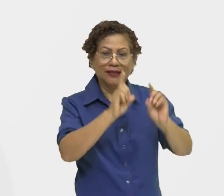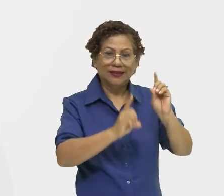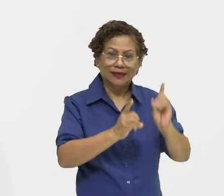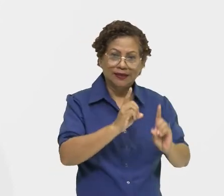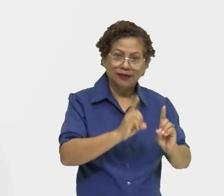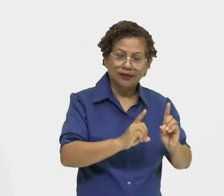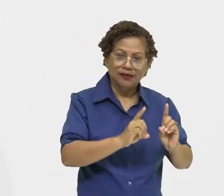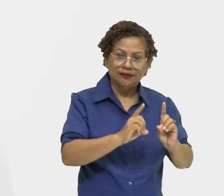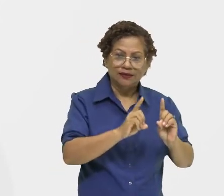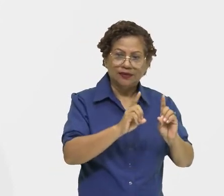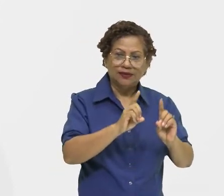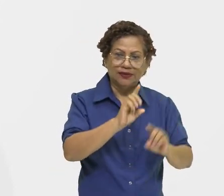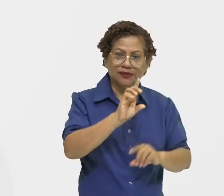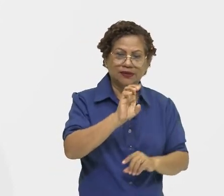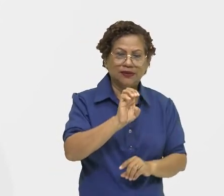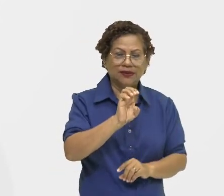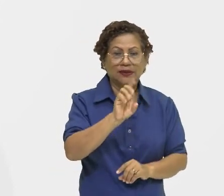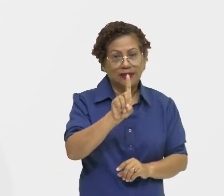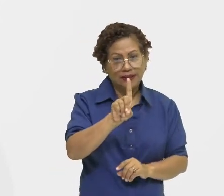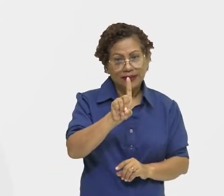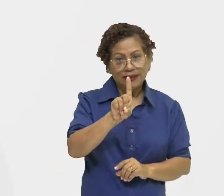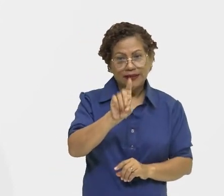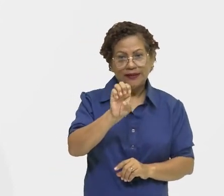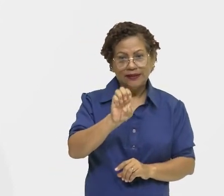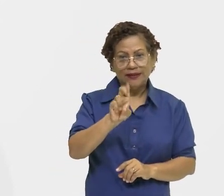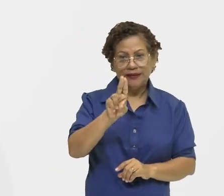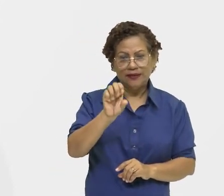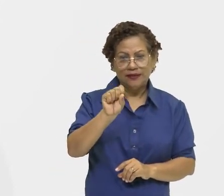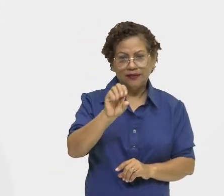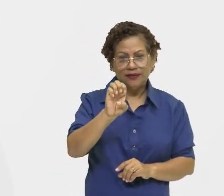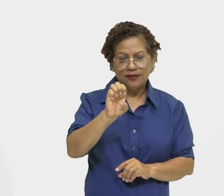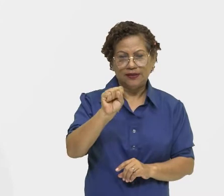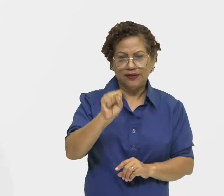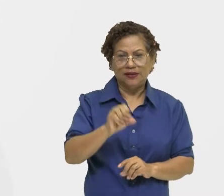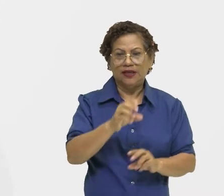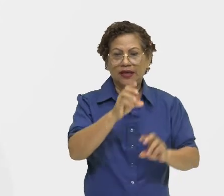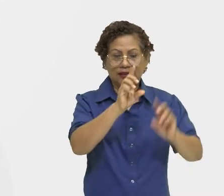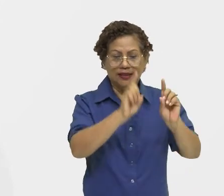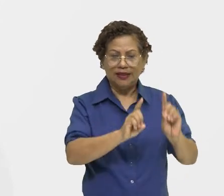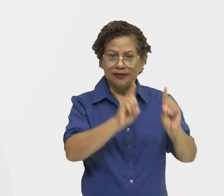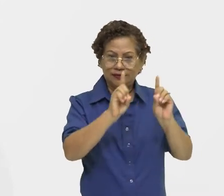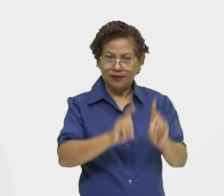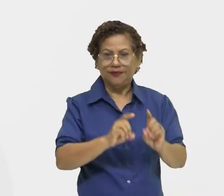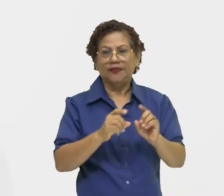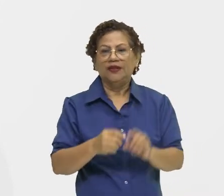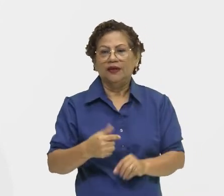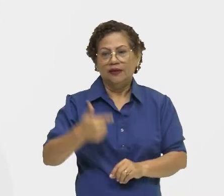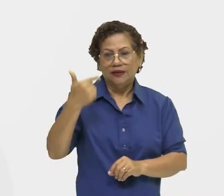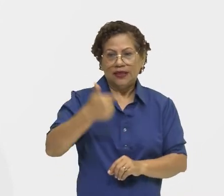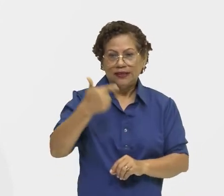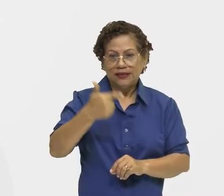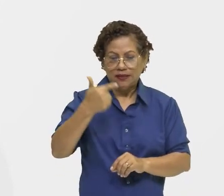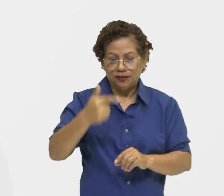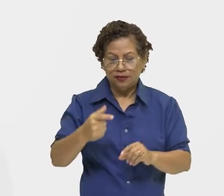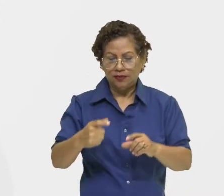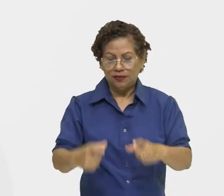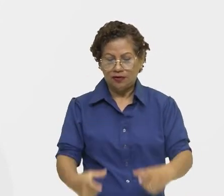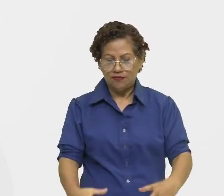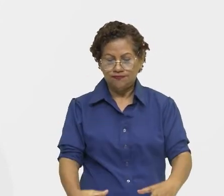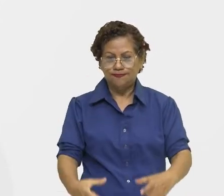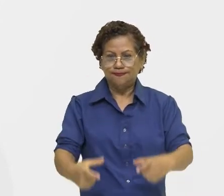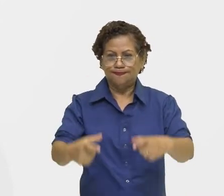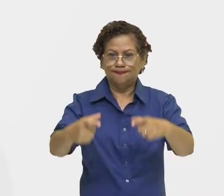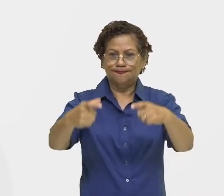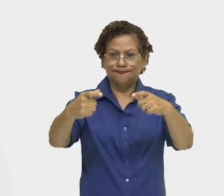simples, certo? Ela não tem enfeite, né? Aquelas curvas, os adornos.